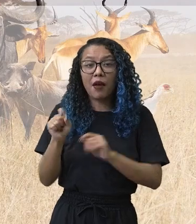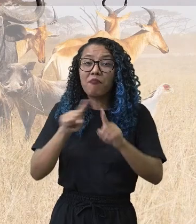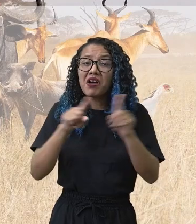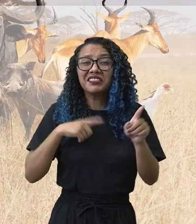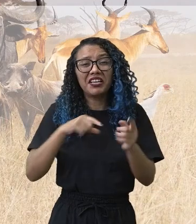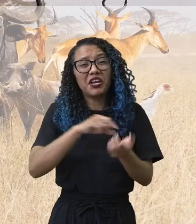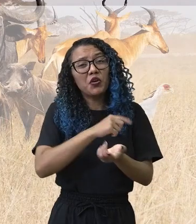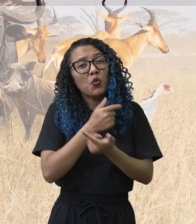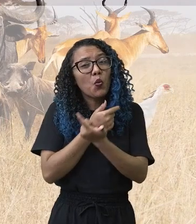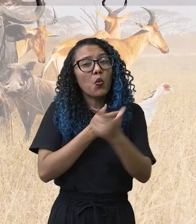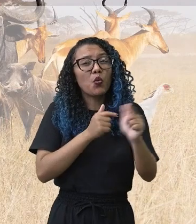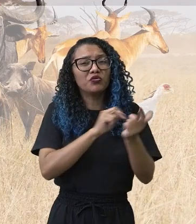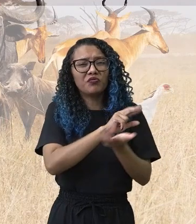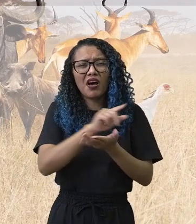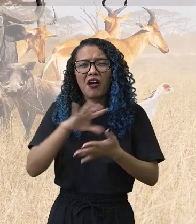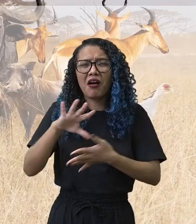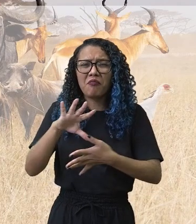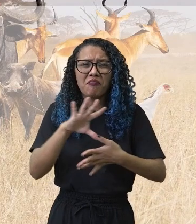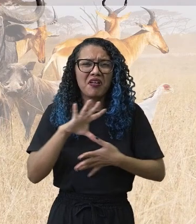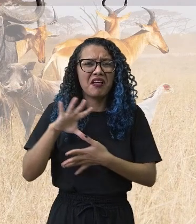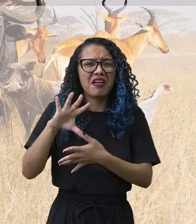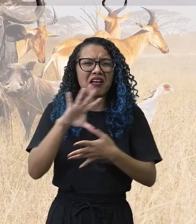per AM